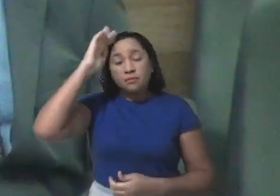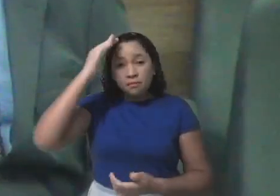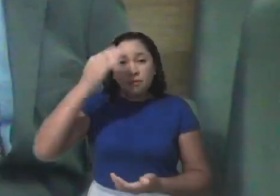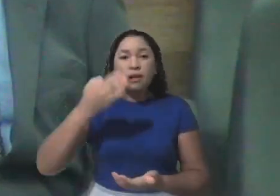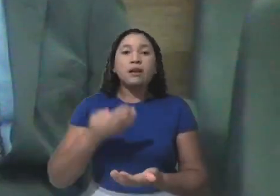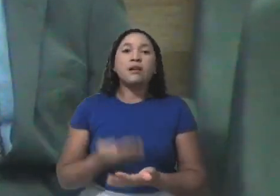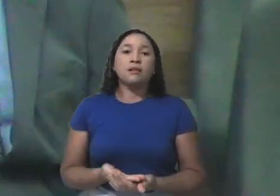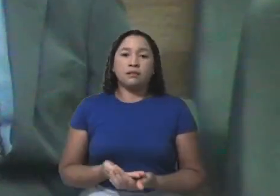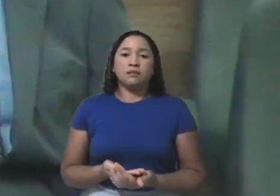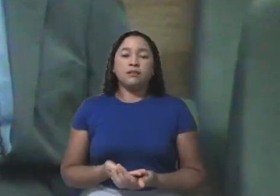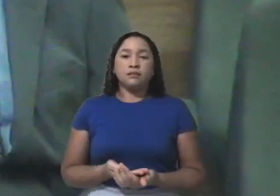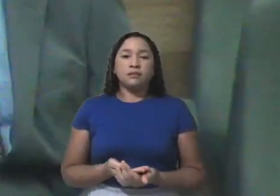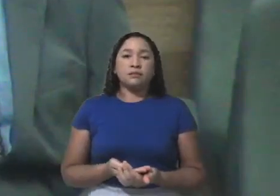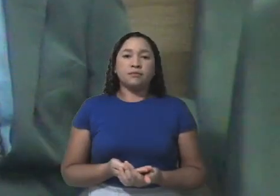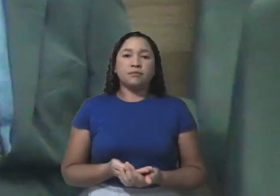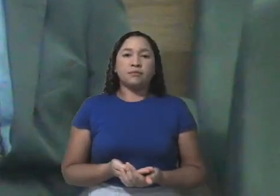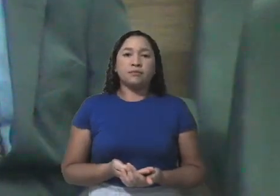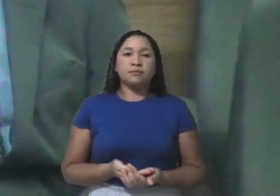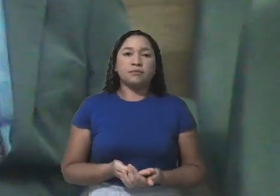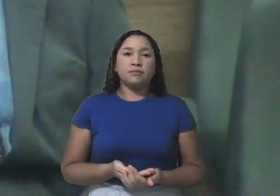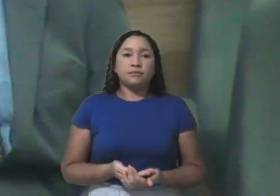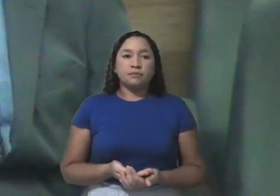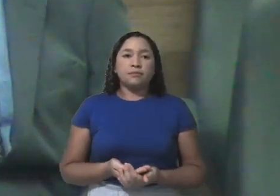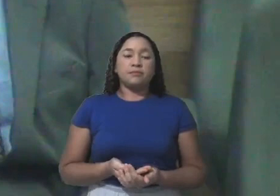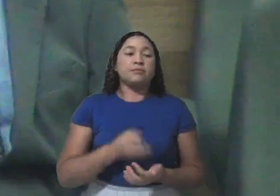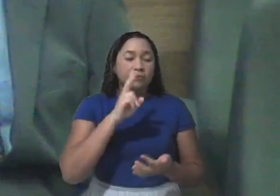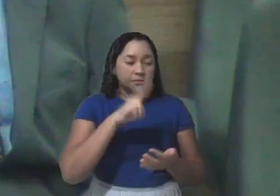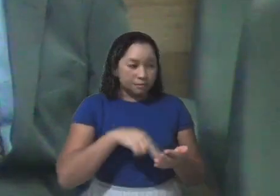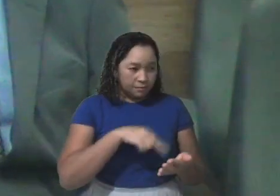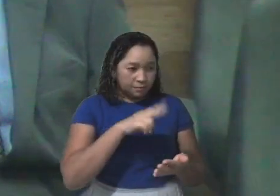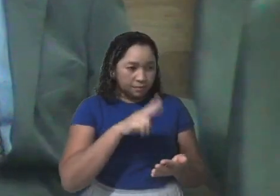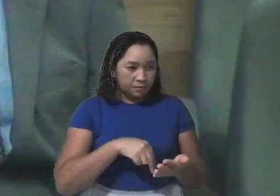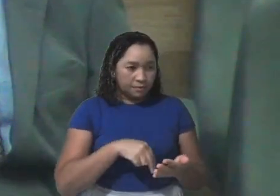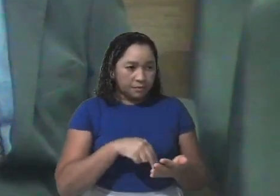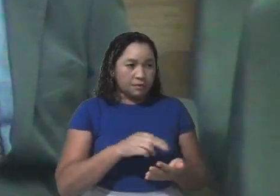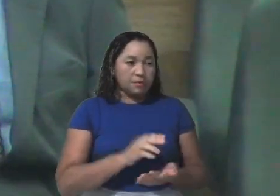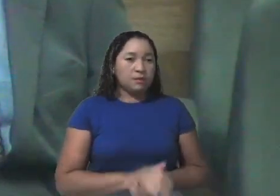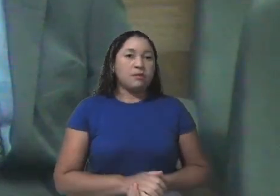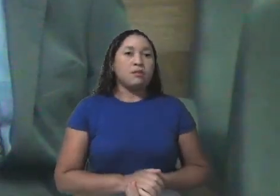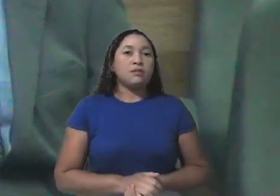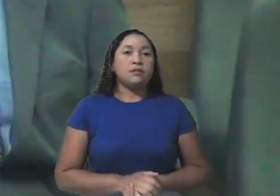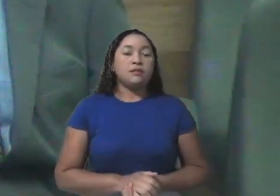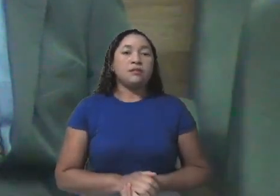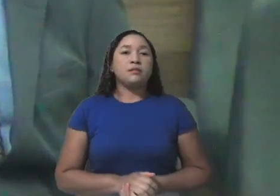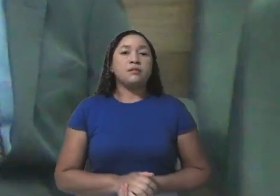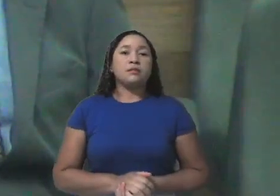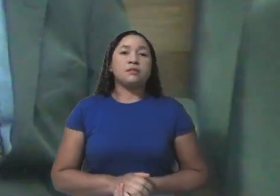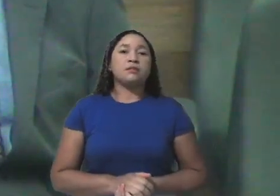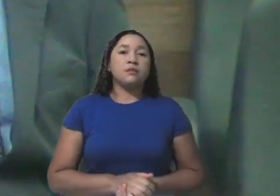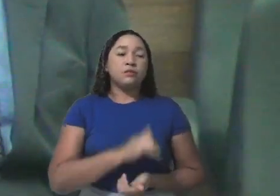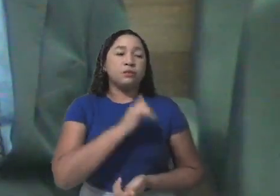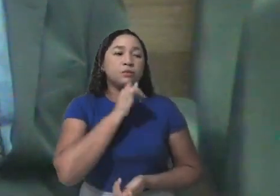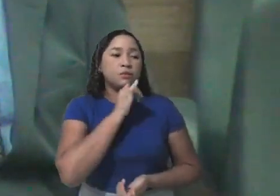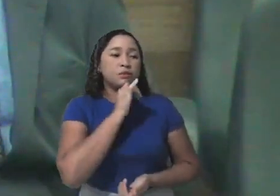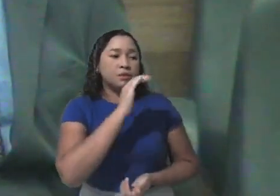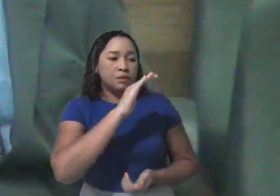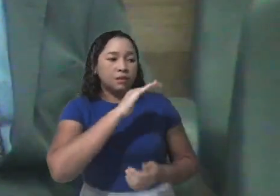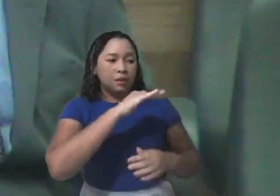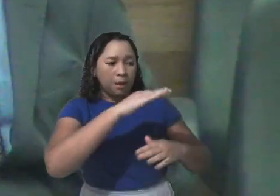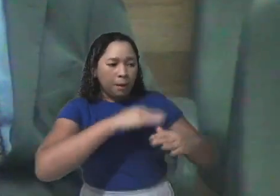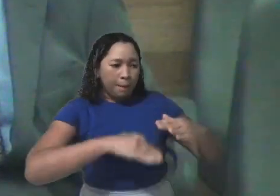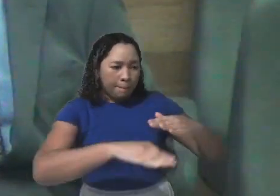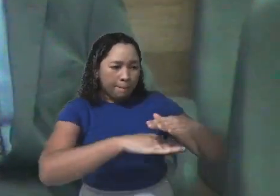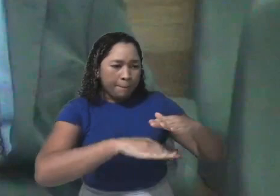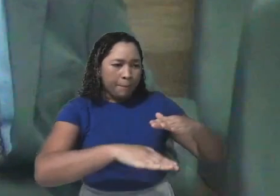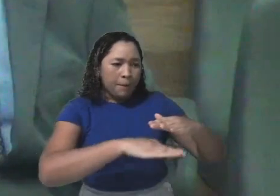credo. Pode ler abaixo dos exemplos do negrito, irmão? A